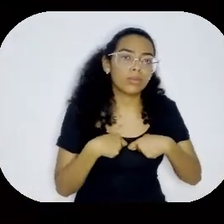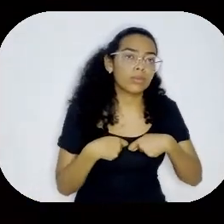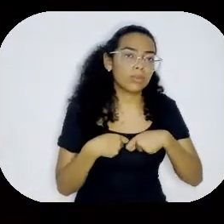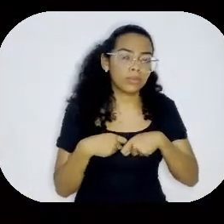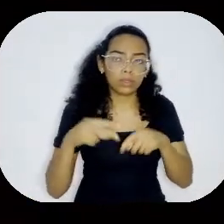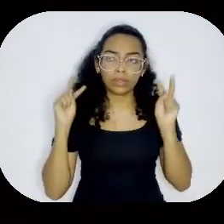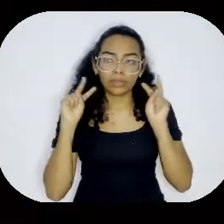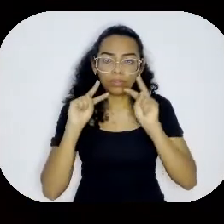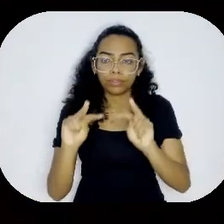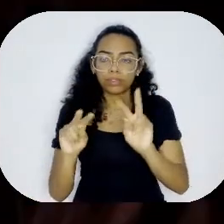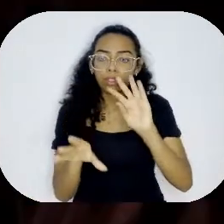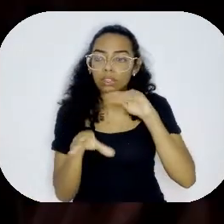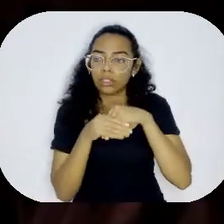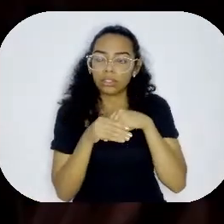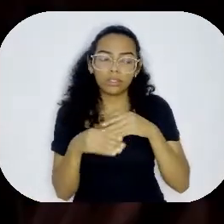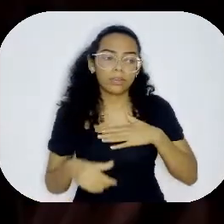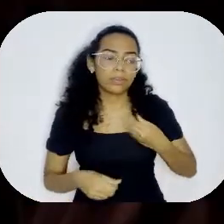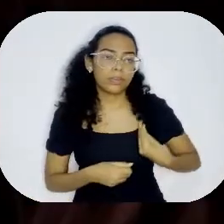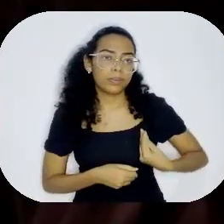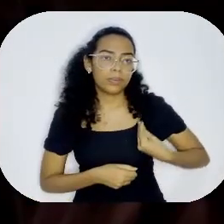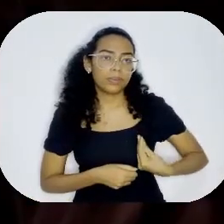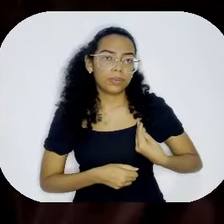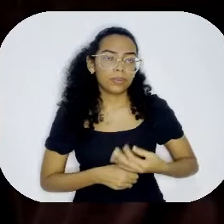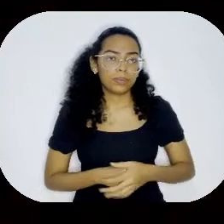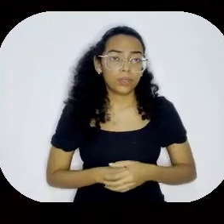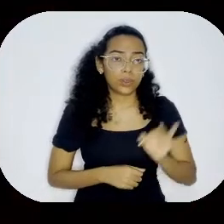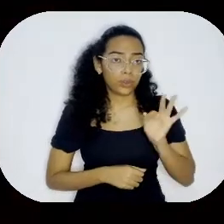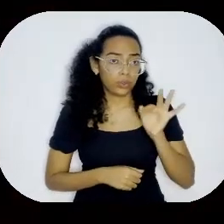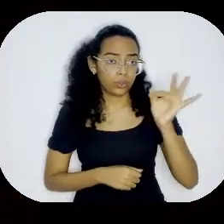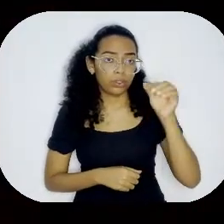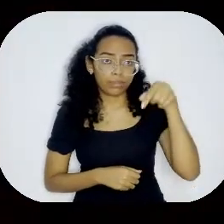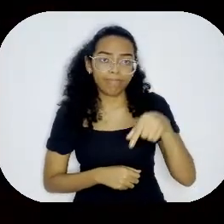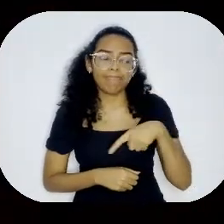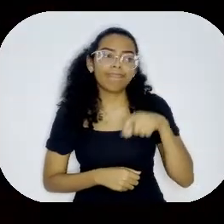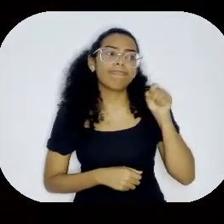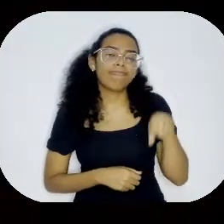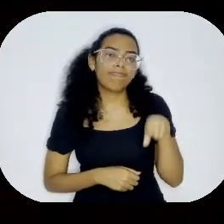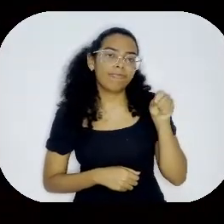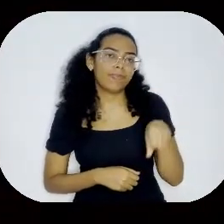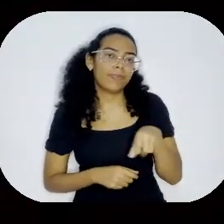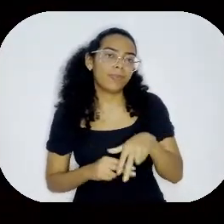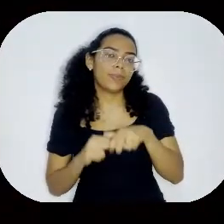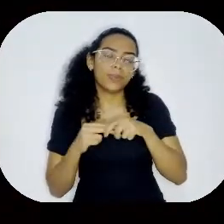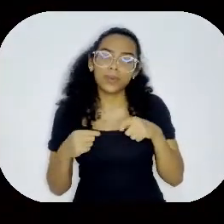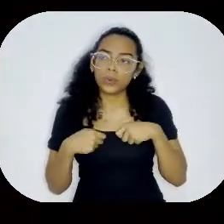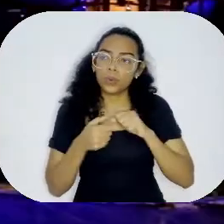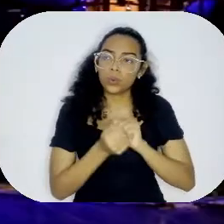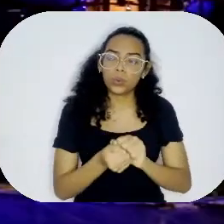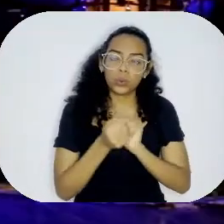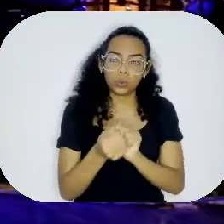sou. Uma ponte pra respirar, um farol dentro de mim,